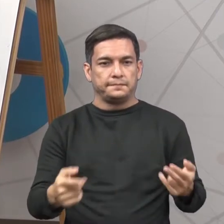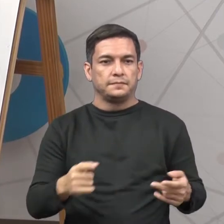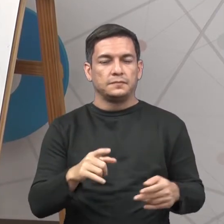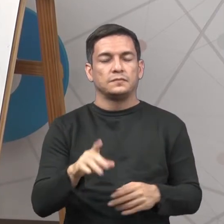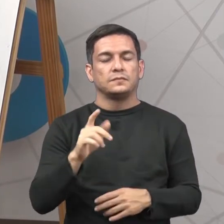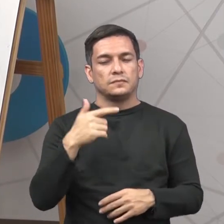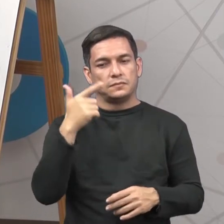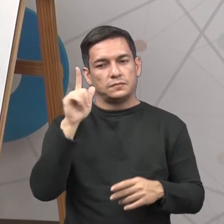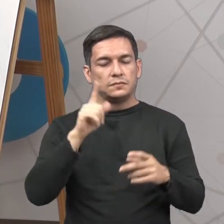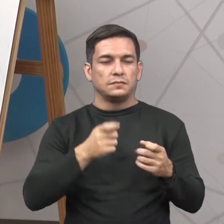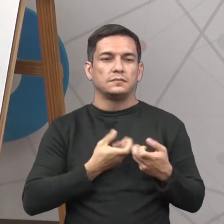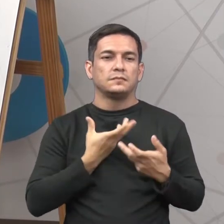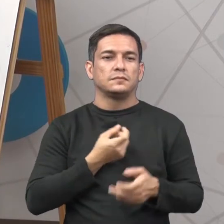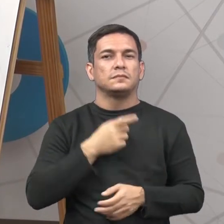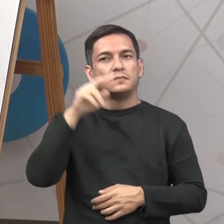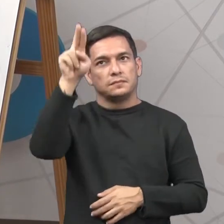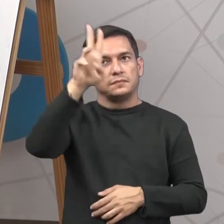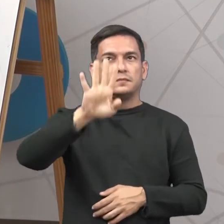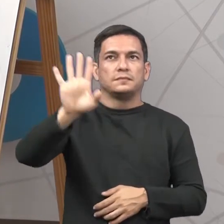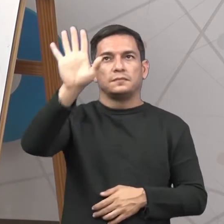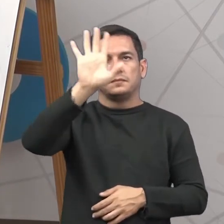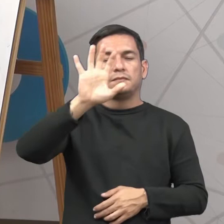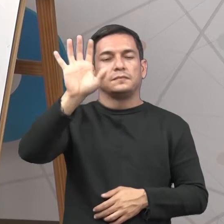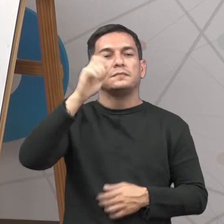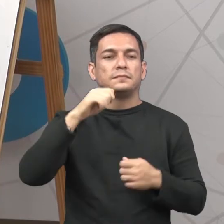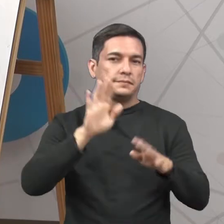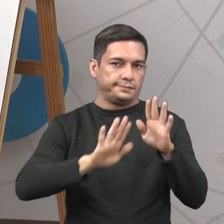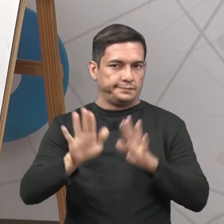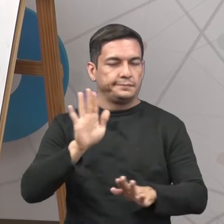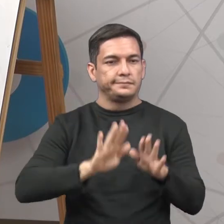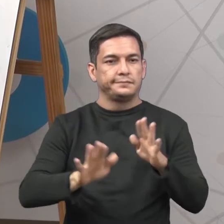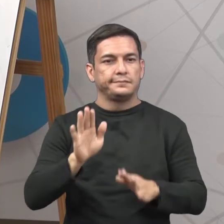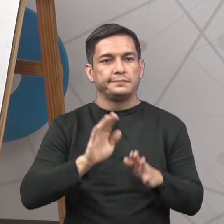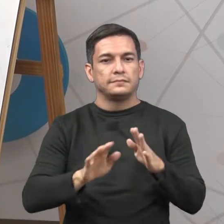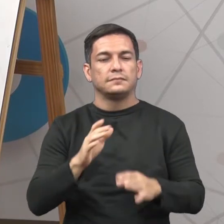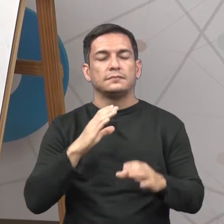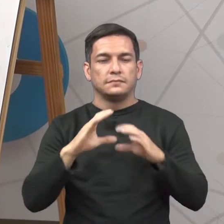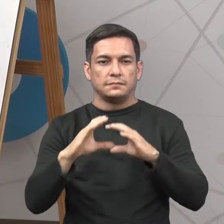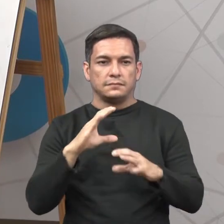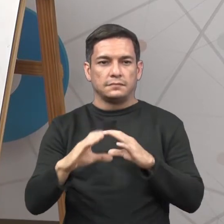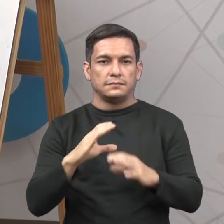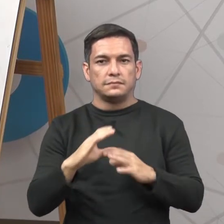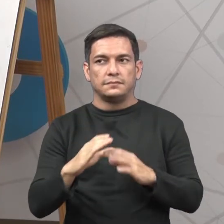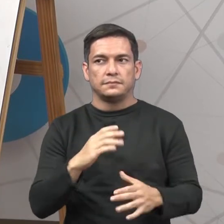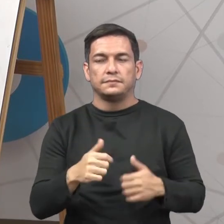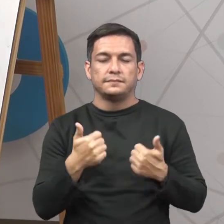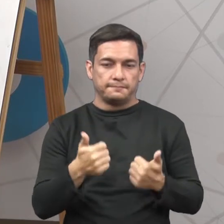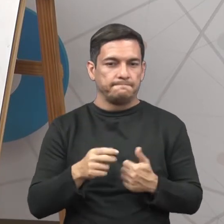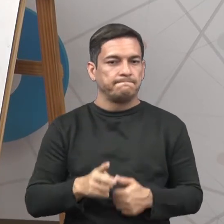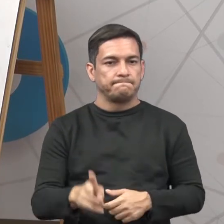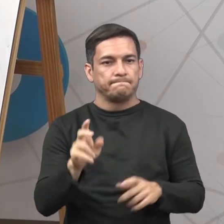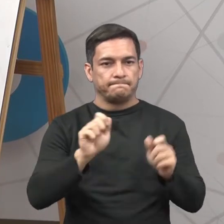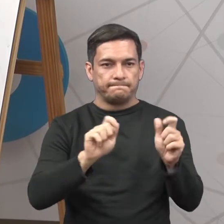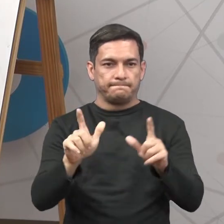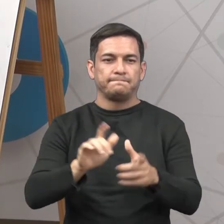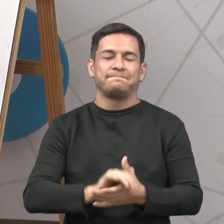você usa outra expressão no Norte. A gente precisa ter esse cuidado ao nos comunicar. Vamos lá, continuando na